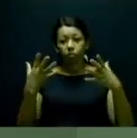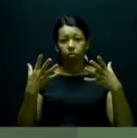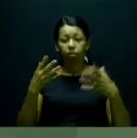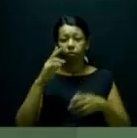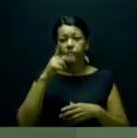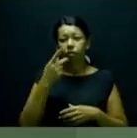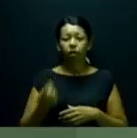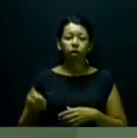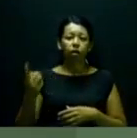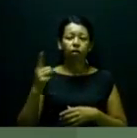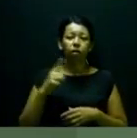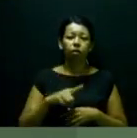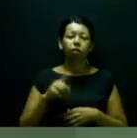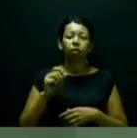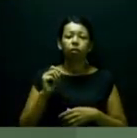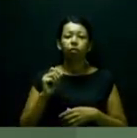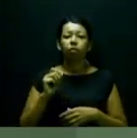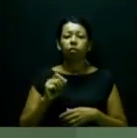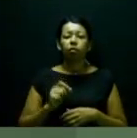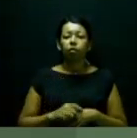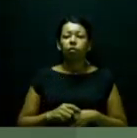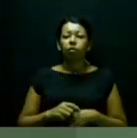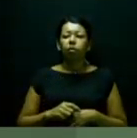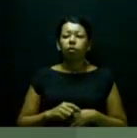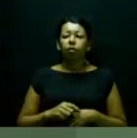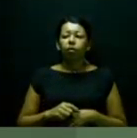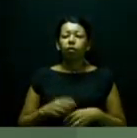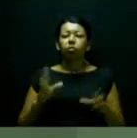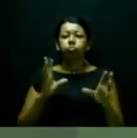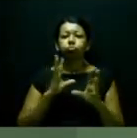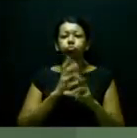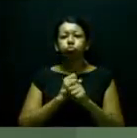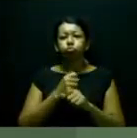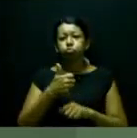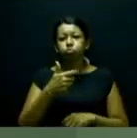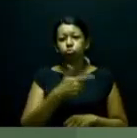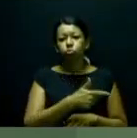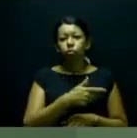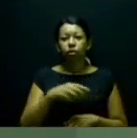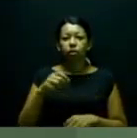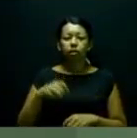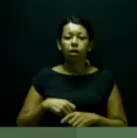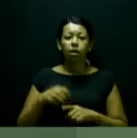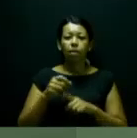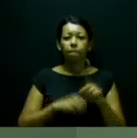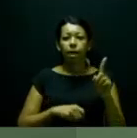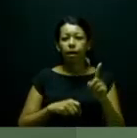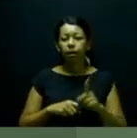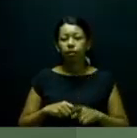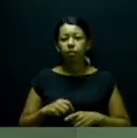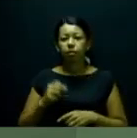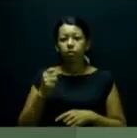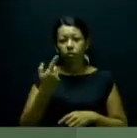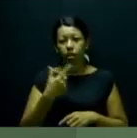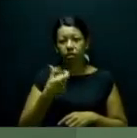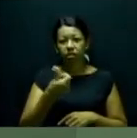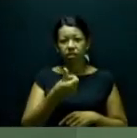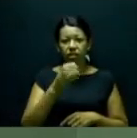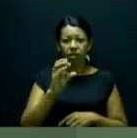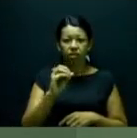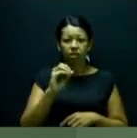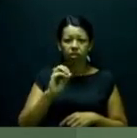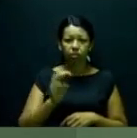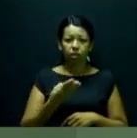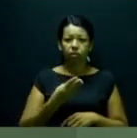que falar aqui. Multiplica isso por 12 meses, quanto que dá? Quase 60 milhões. Temos que ter